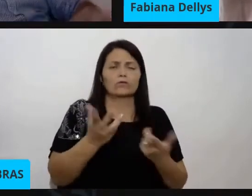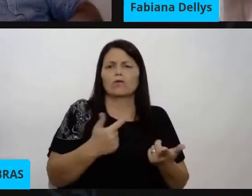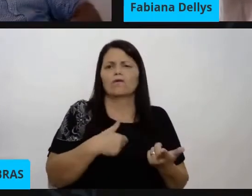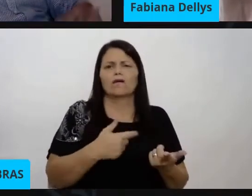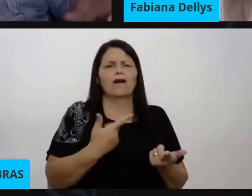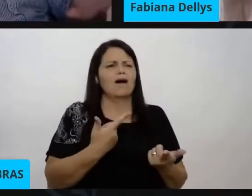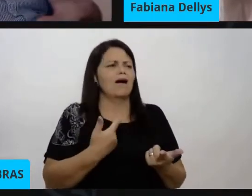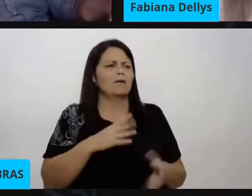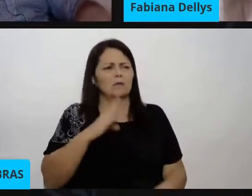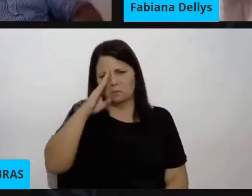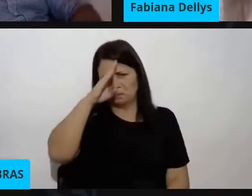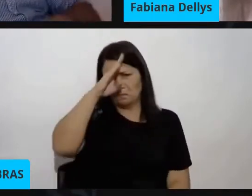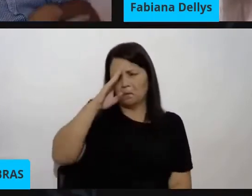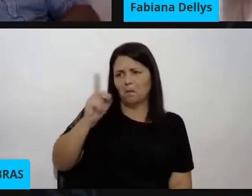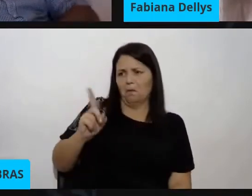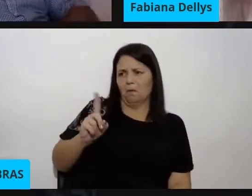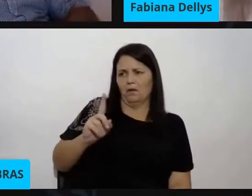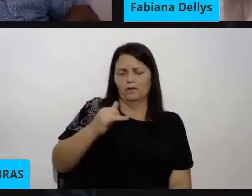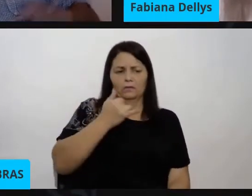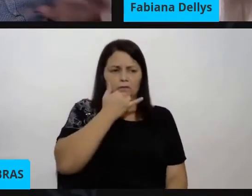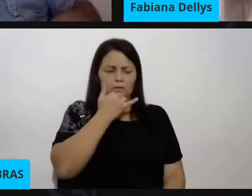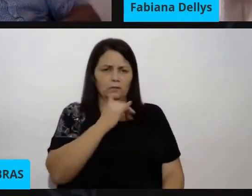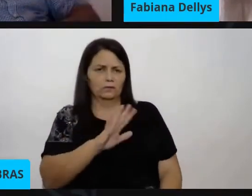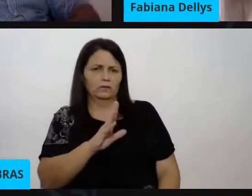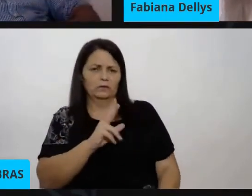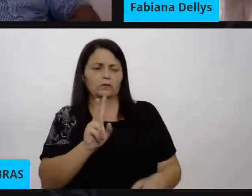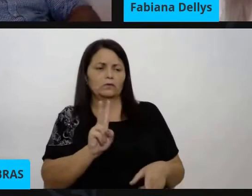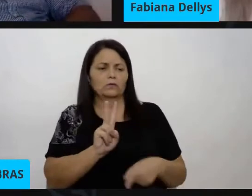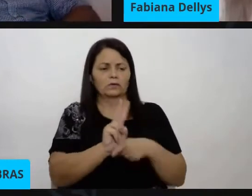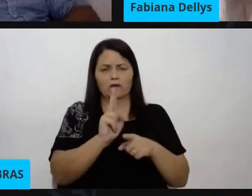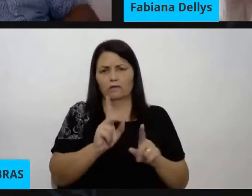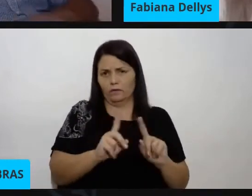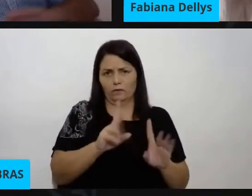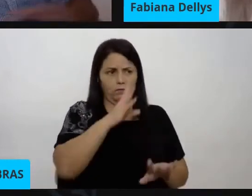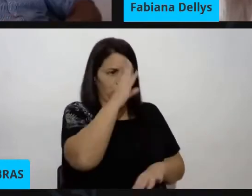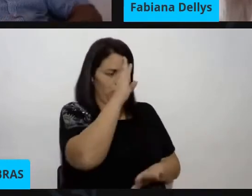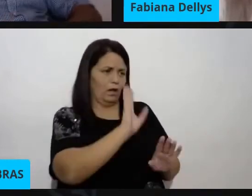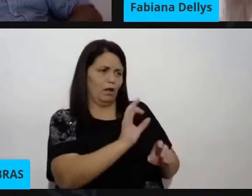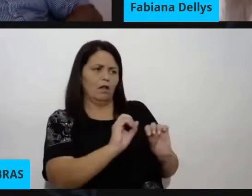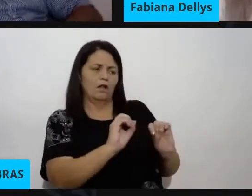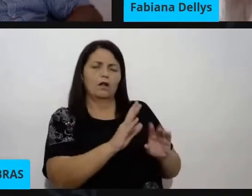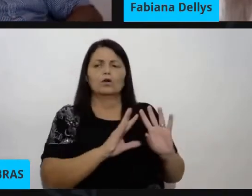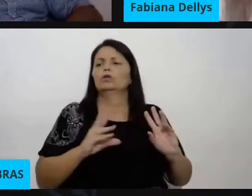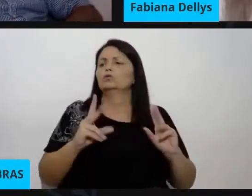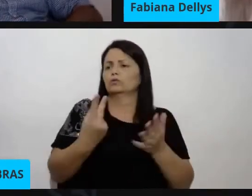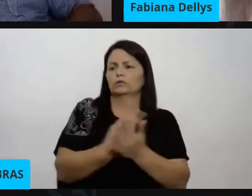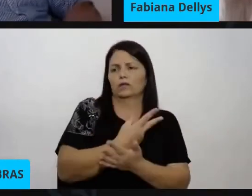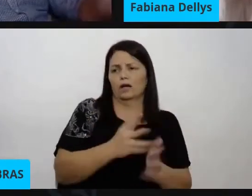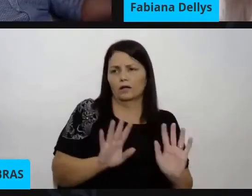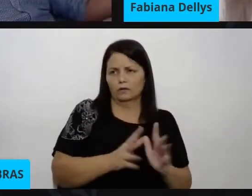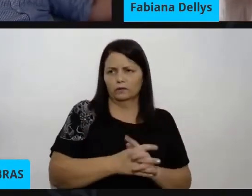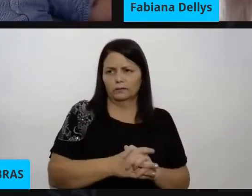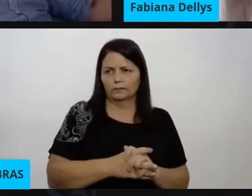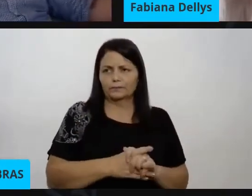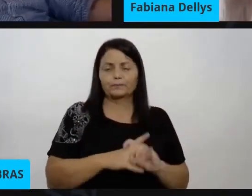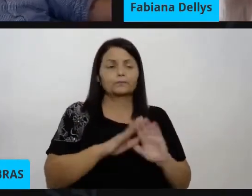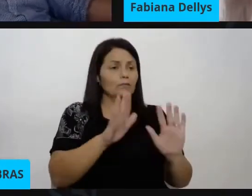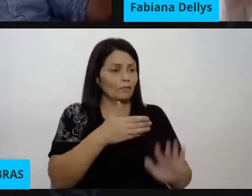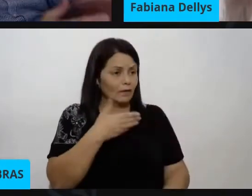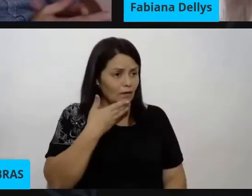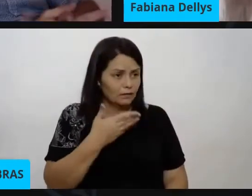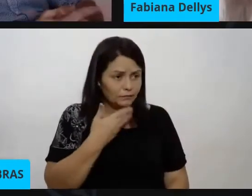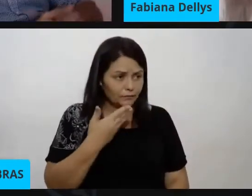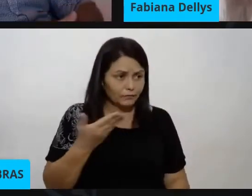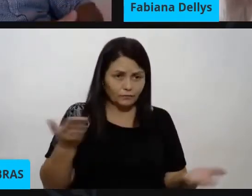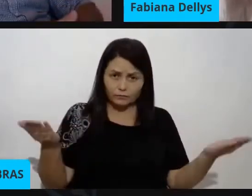sou bolsonarista não, tá? Deixo muito claro, não estou defendendo nenhum gestor, não, até porque para mim todos falharam, mas é muito fácil,